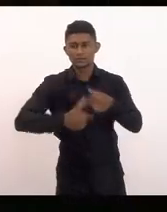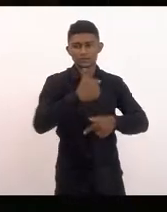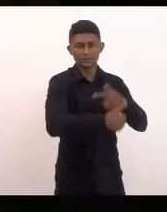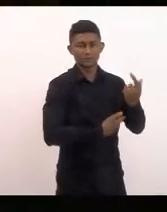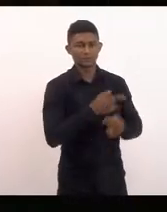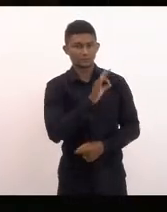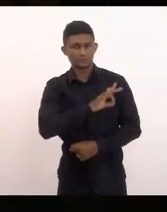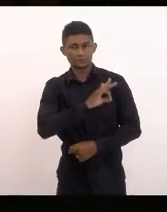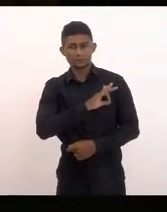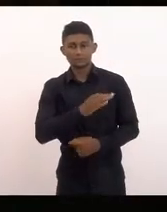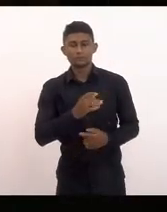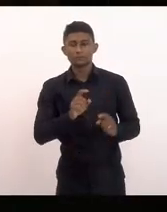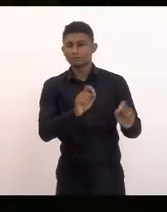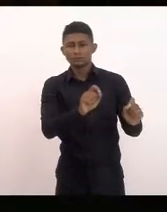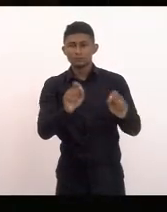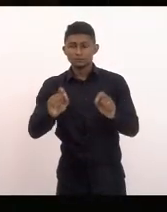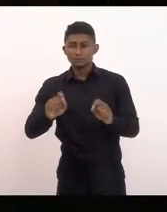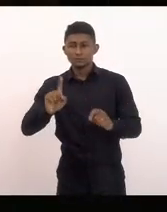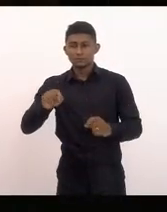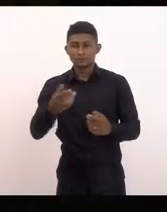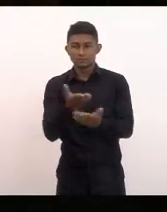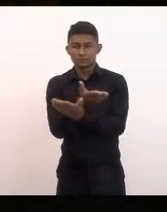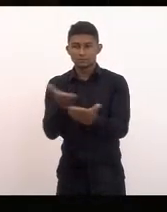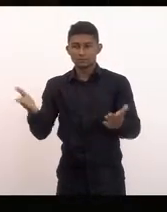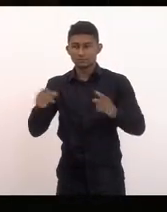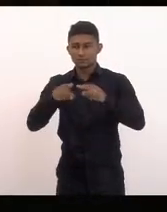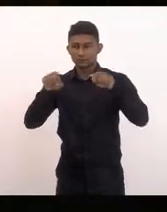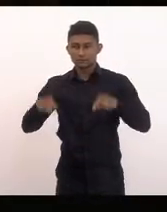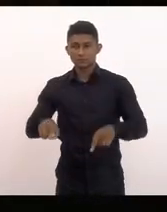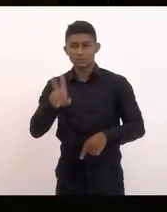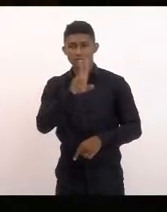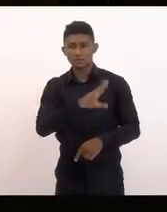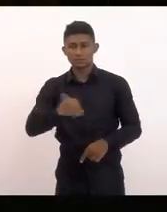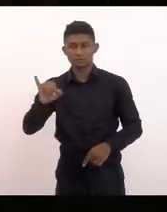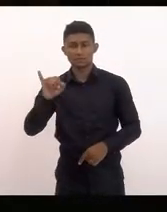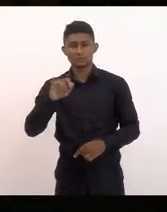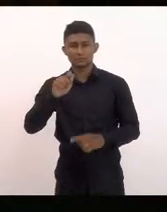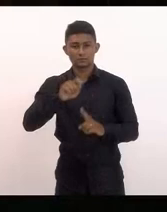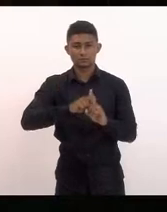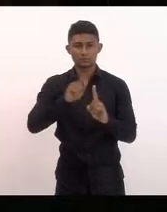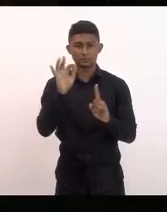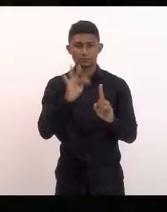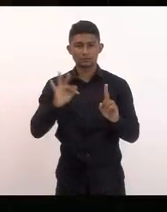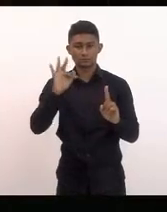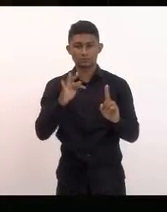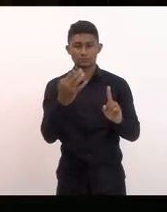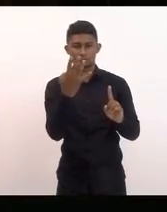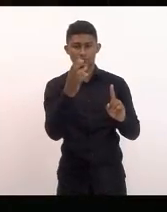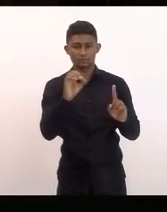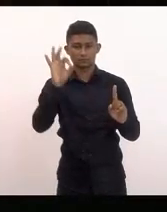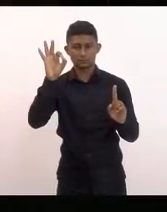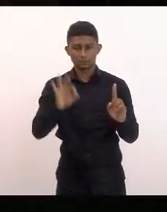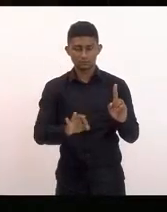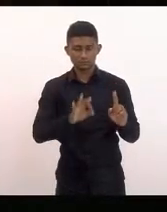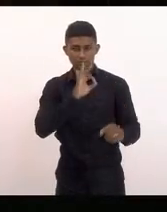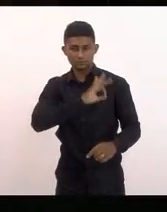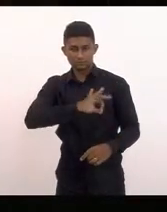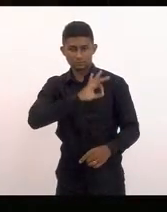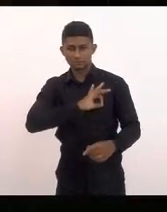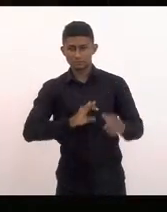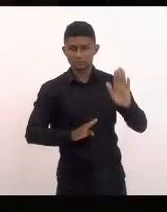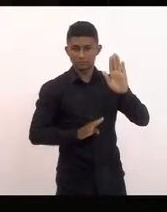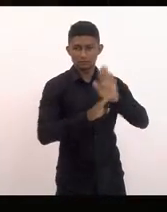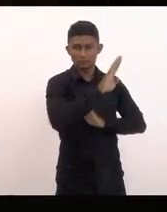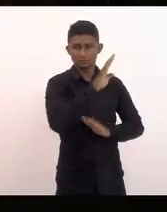seu salário pago. Nós estamos falando de um servidor que vai ter agora, em fevereiro, 40% de aumento em seu salário, na